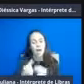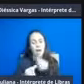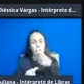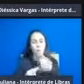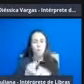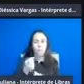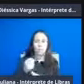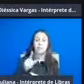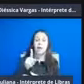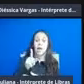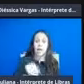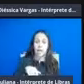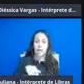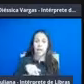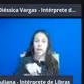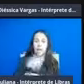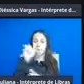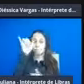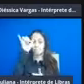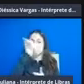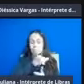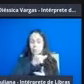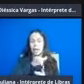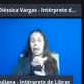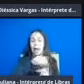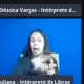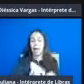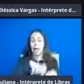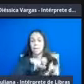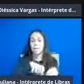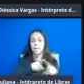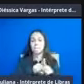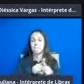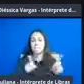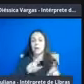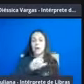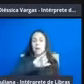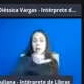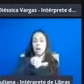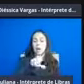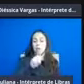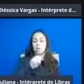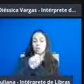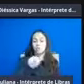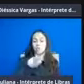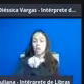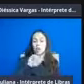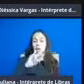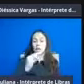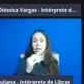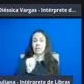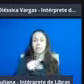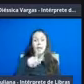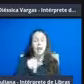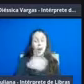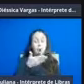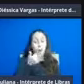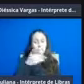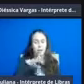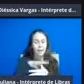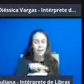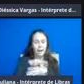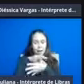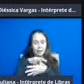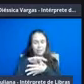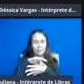pragas agrícolas, mas a joaninha é uma espécie de besouro que é carnívora e é um